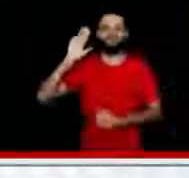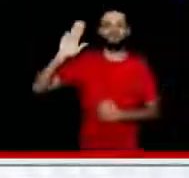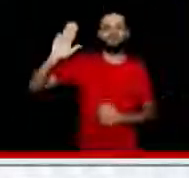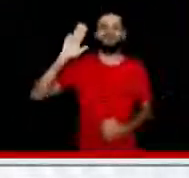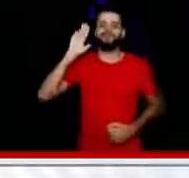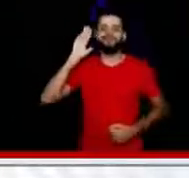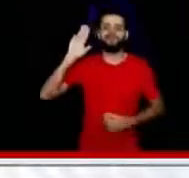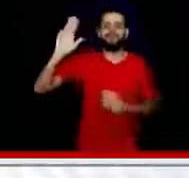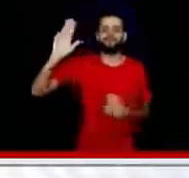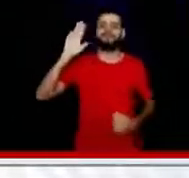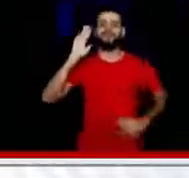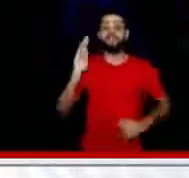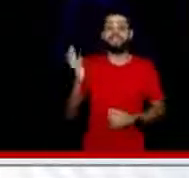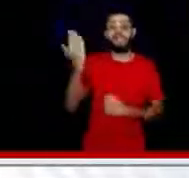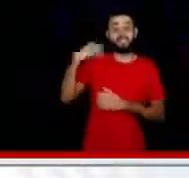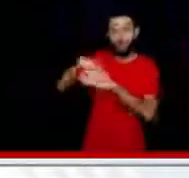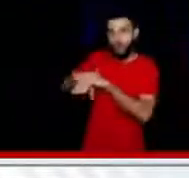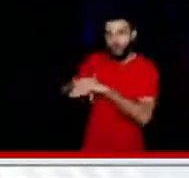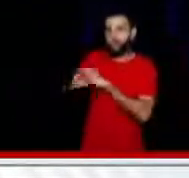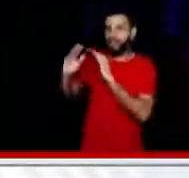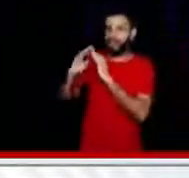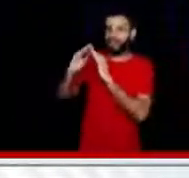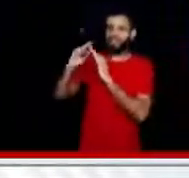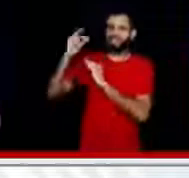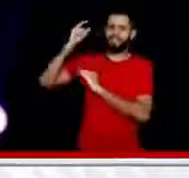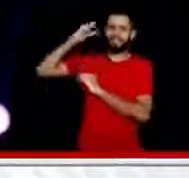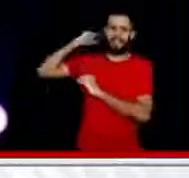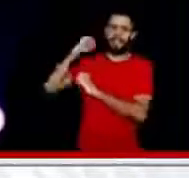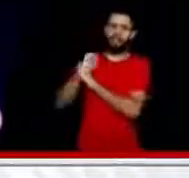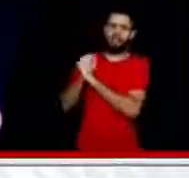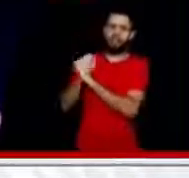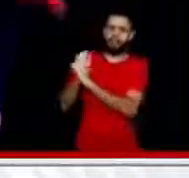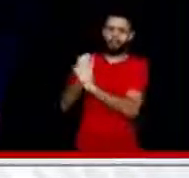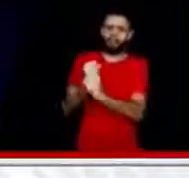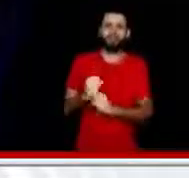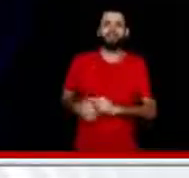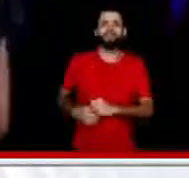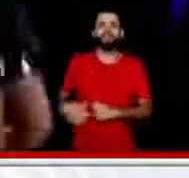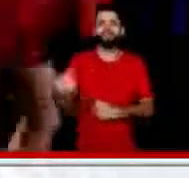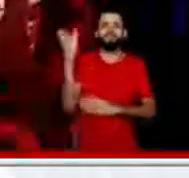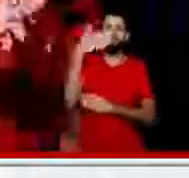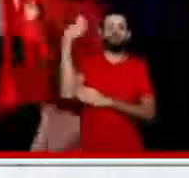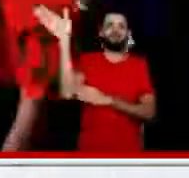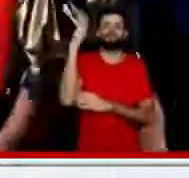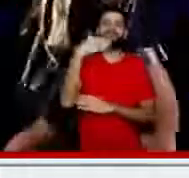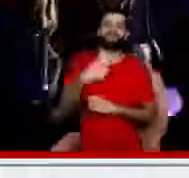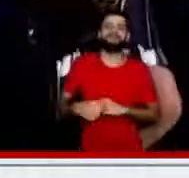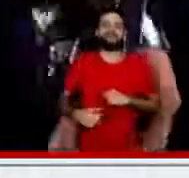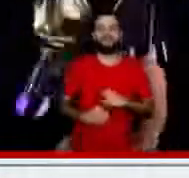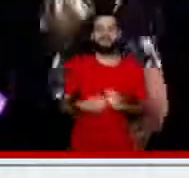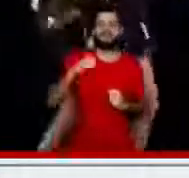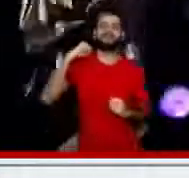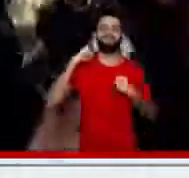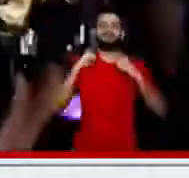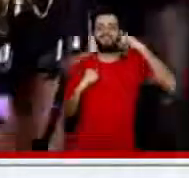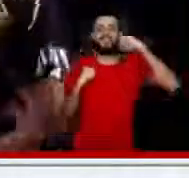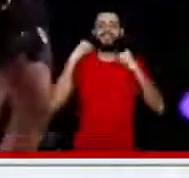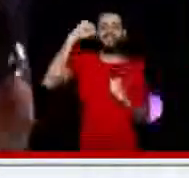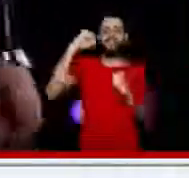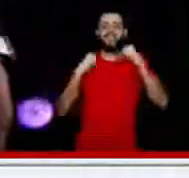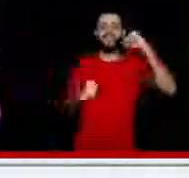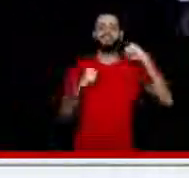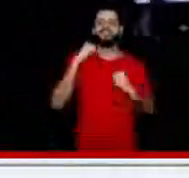feito, isso é uma questão que não cabe à prefeitura. Então, a colocação de que estão falando que a prefeitura realizou, a gente precisa fazer uma